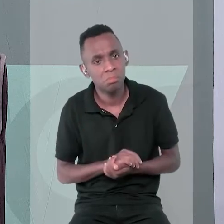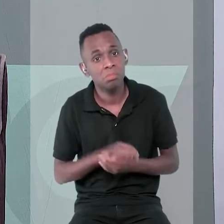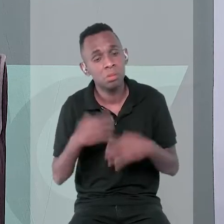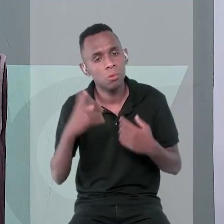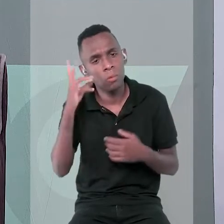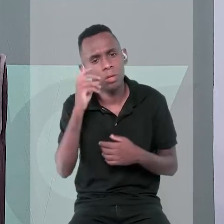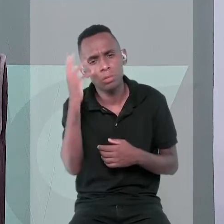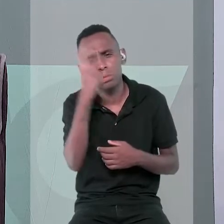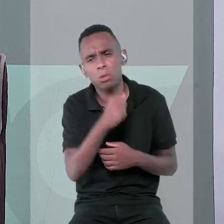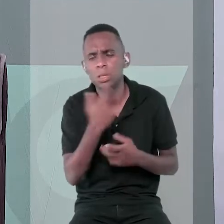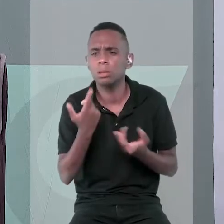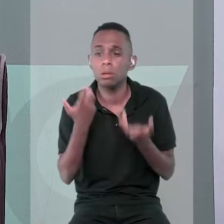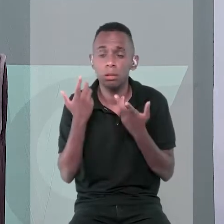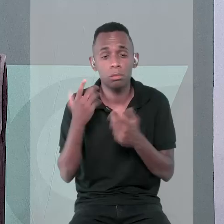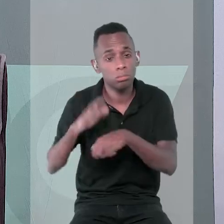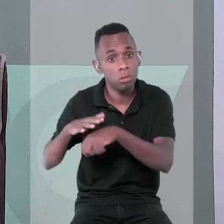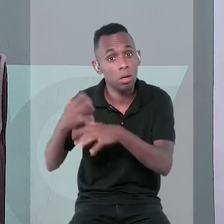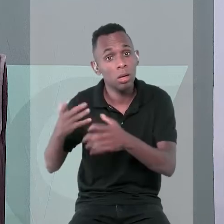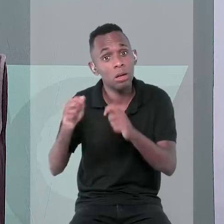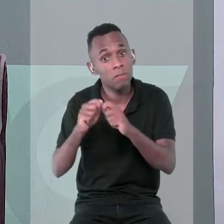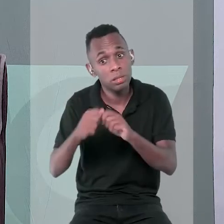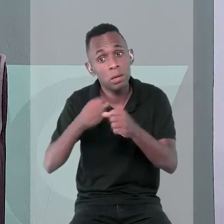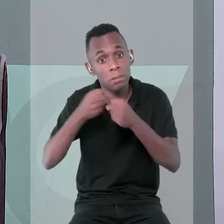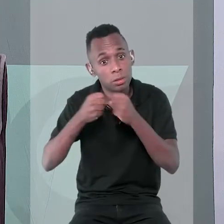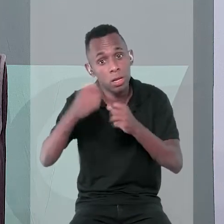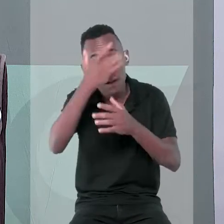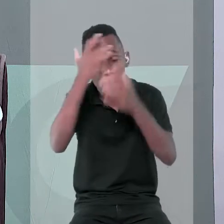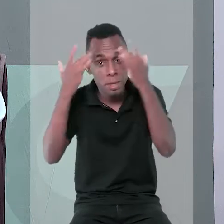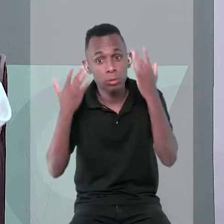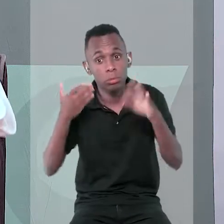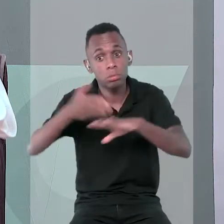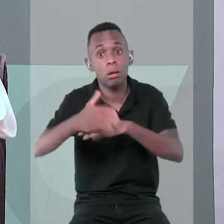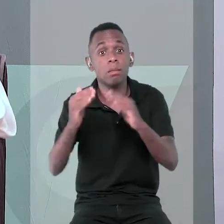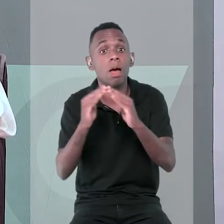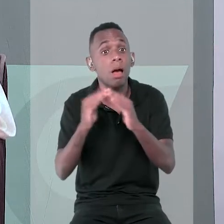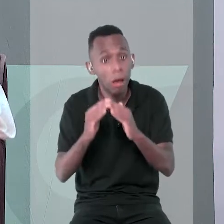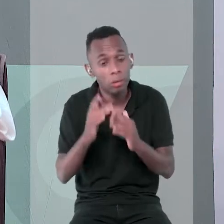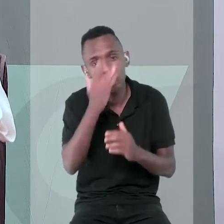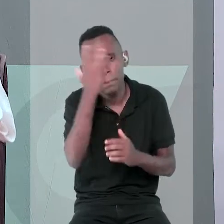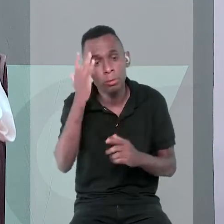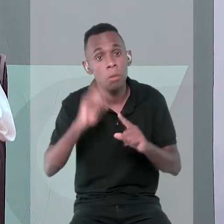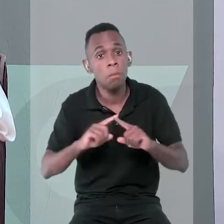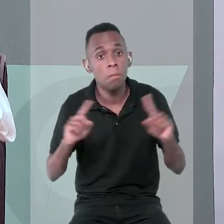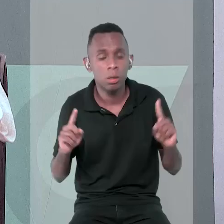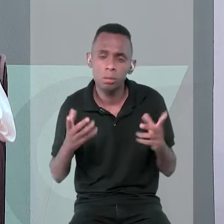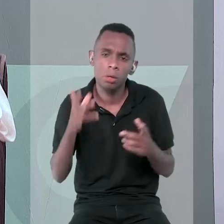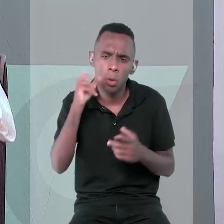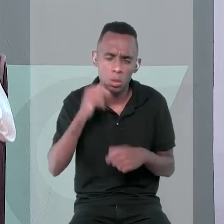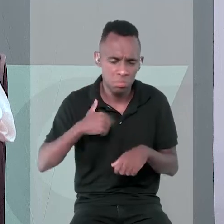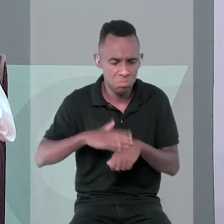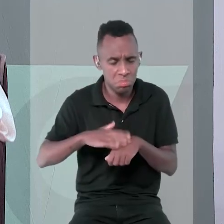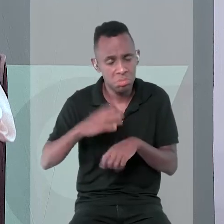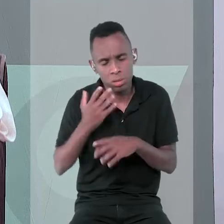eu acho bonita, ela falou assim, ela queria fazer as entrevistas com as pessoas na casa e no ambiente da pessoa. Eu acho que o meu caso